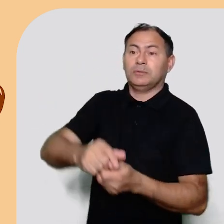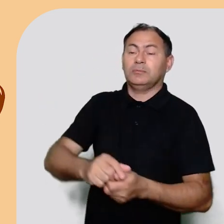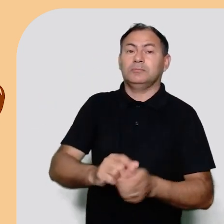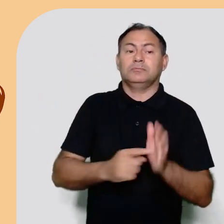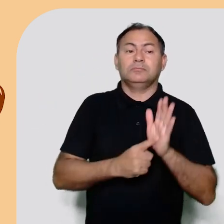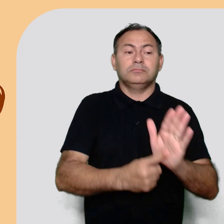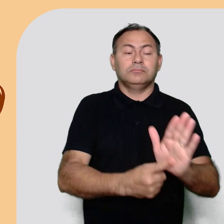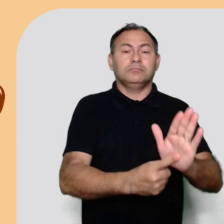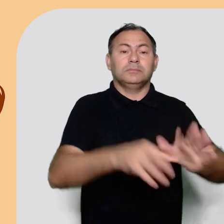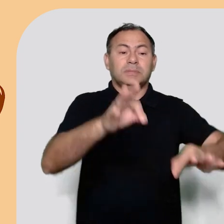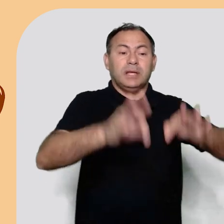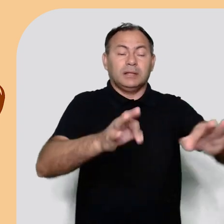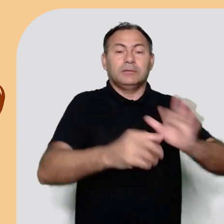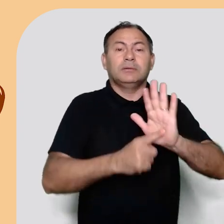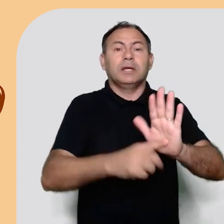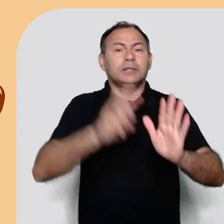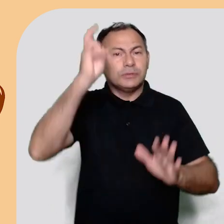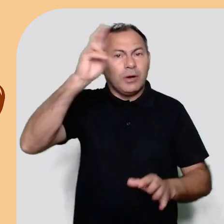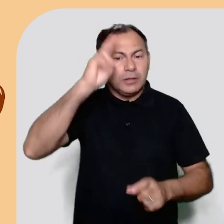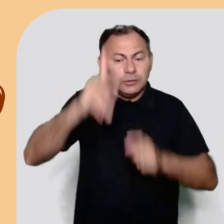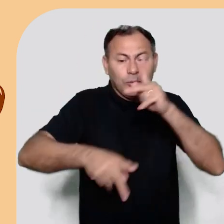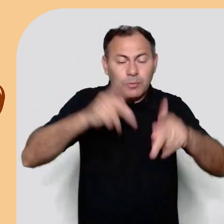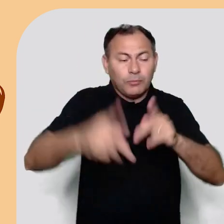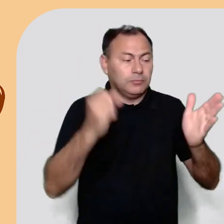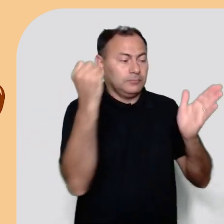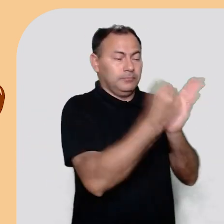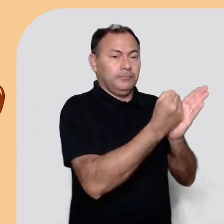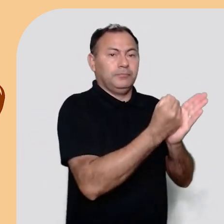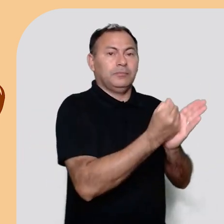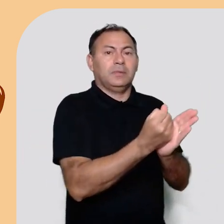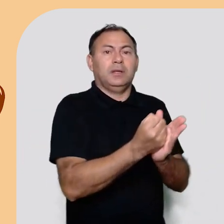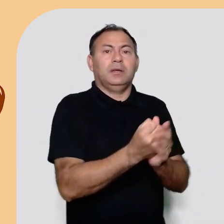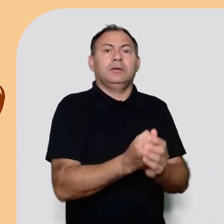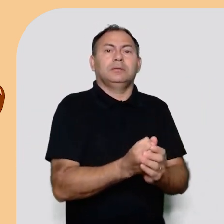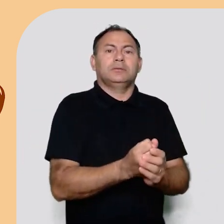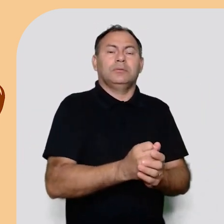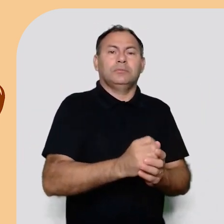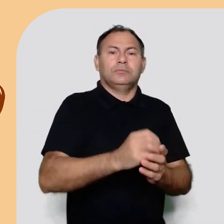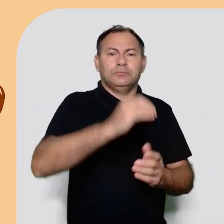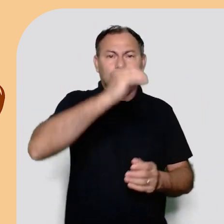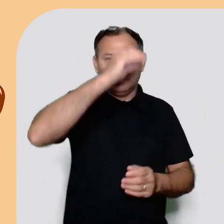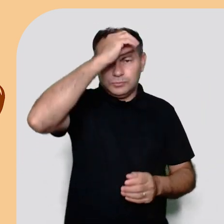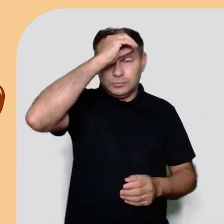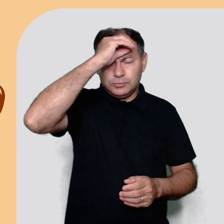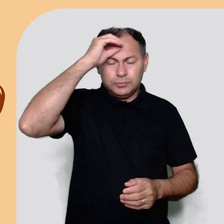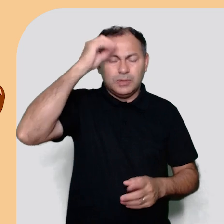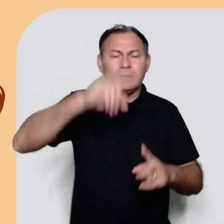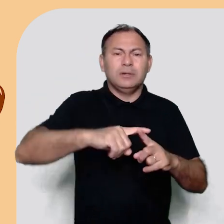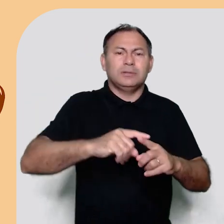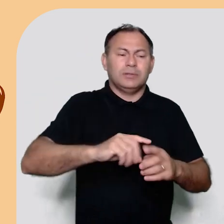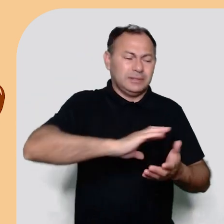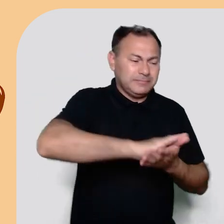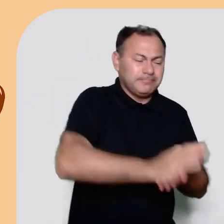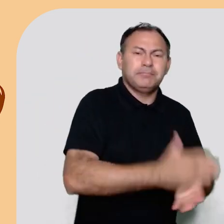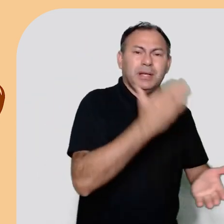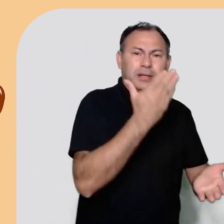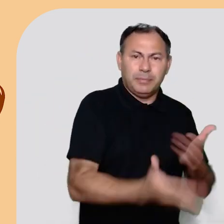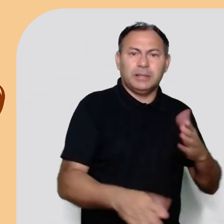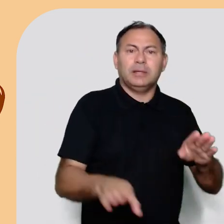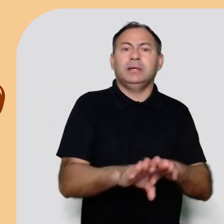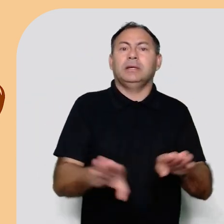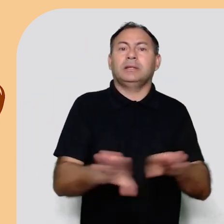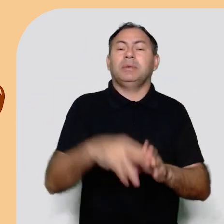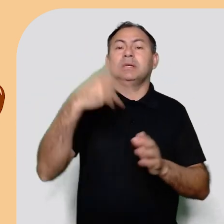teatro da história da humanidade, marcado pelo seu engenho, pelas suas derrotas e pelas